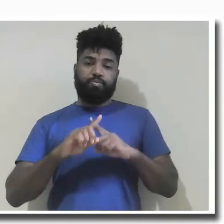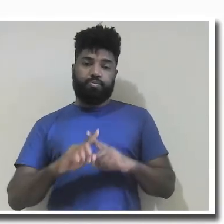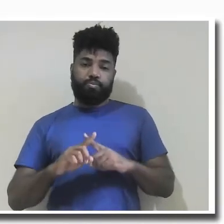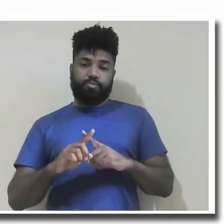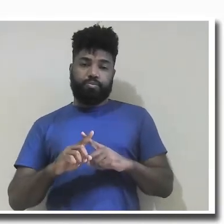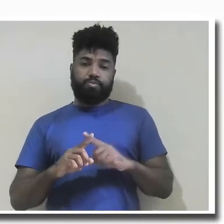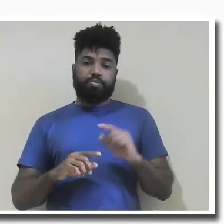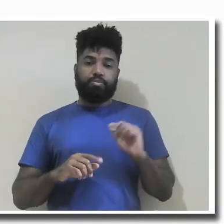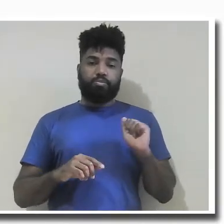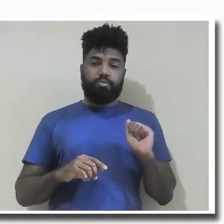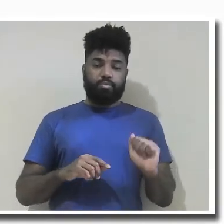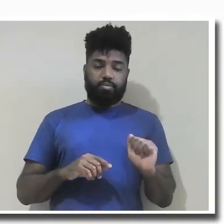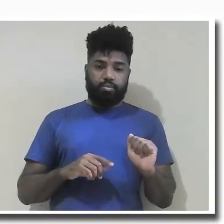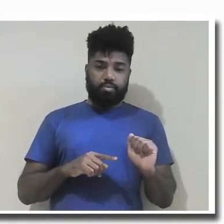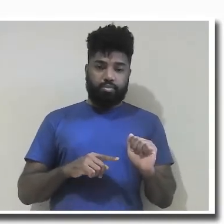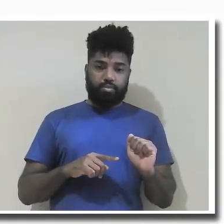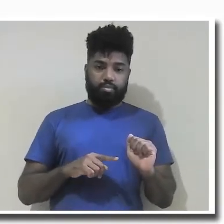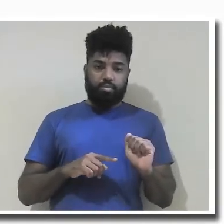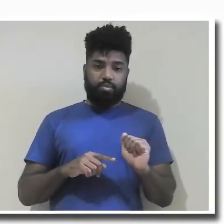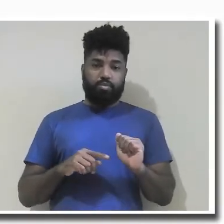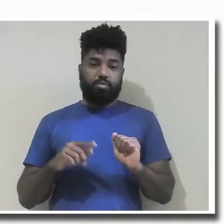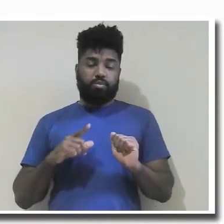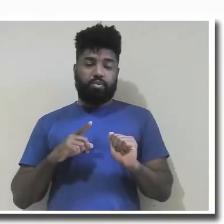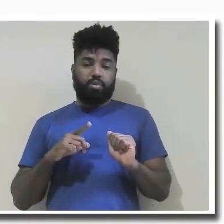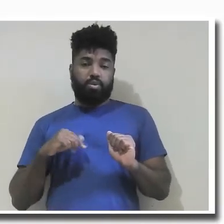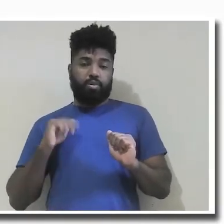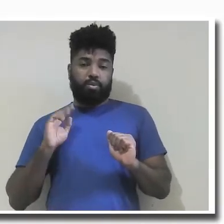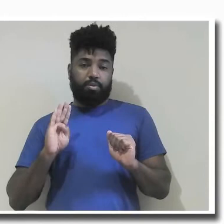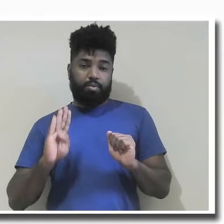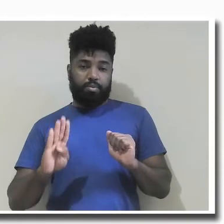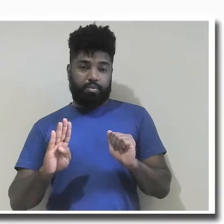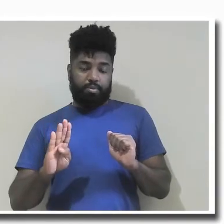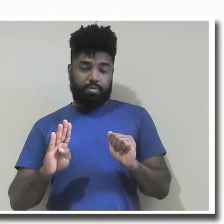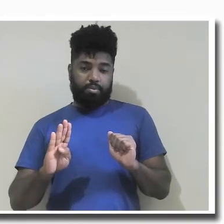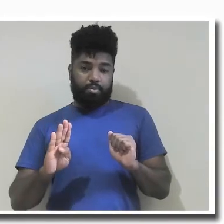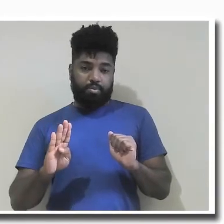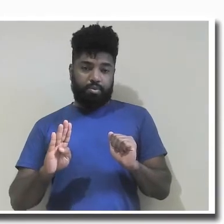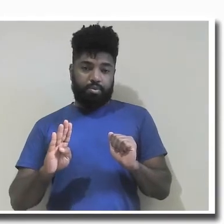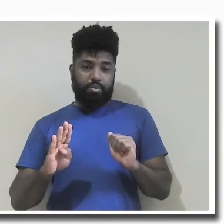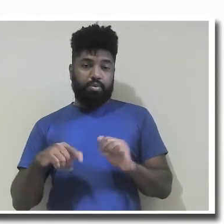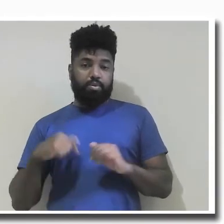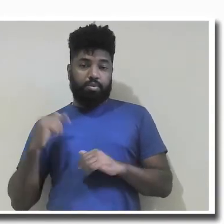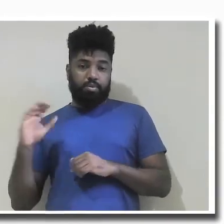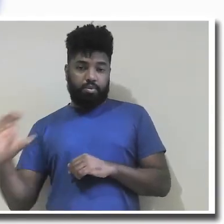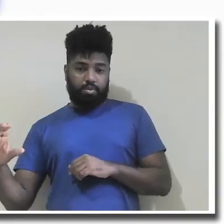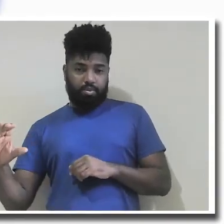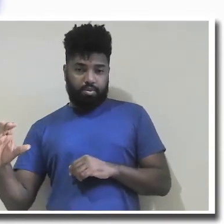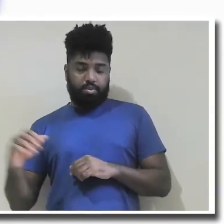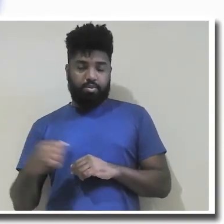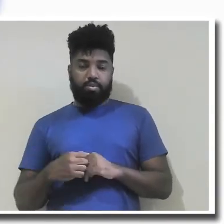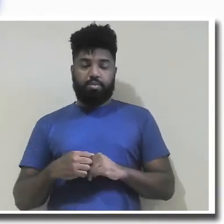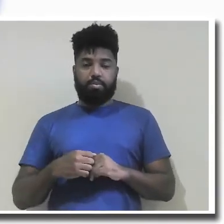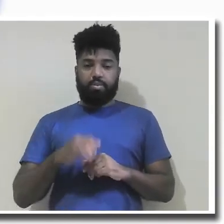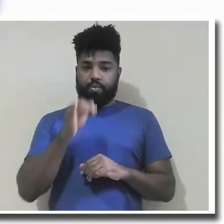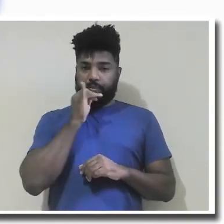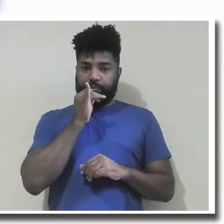pelo produto previamente realizado de B por C. Exemplo.